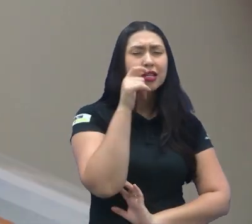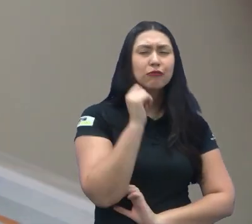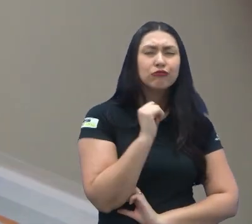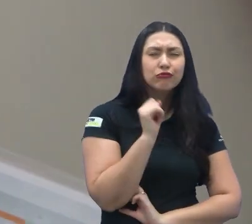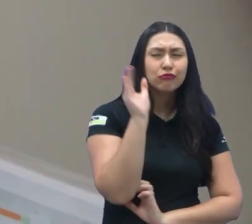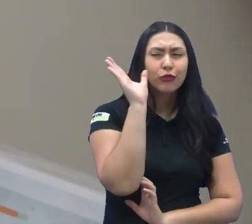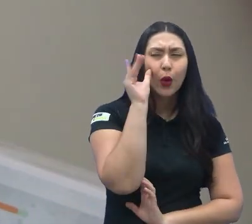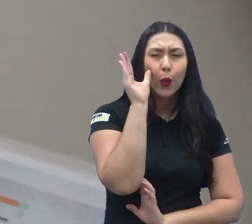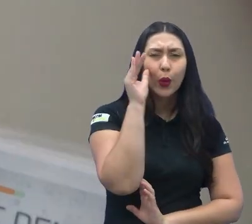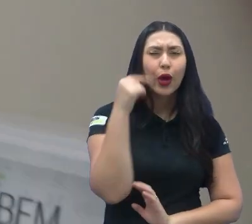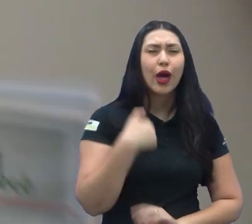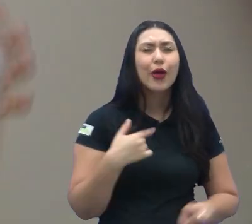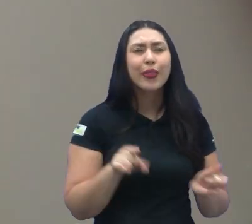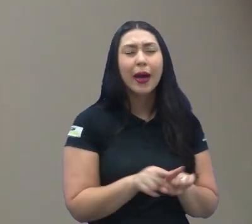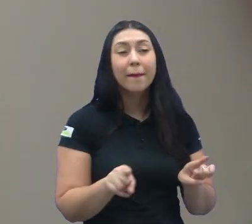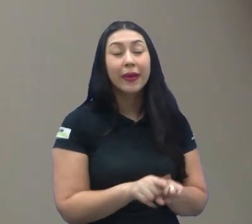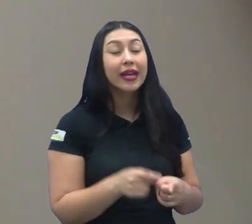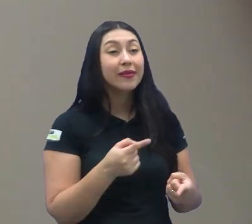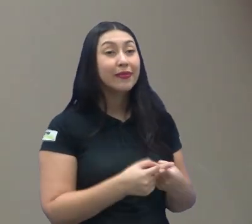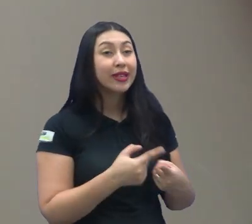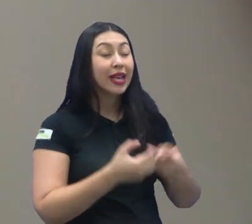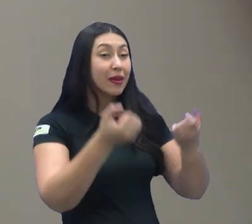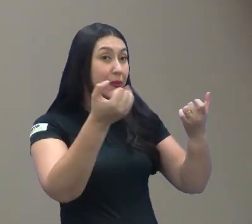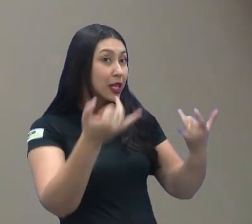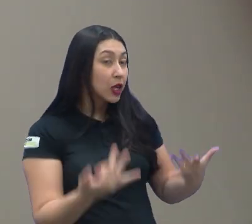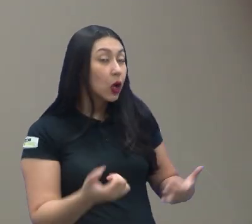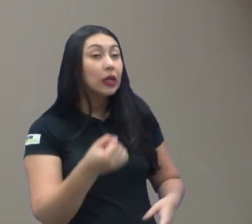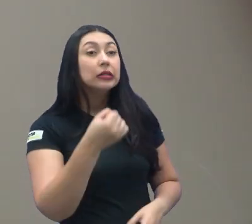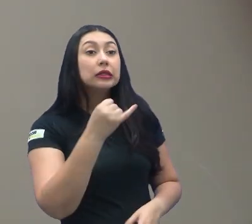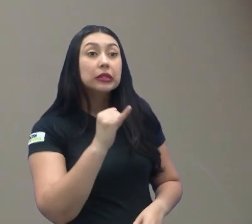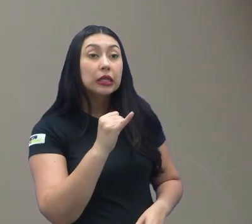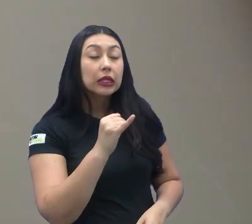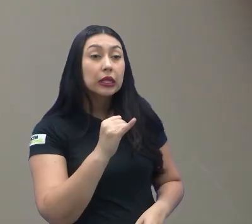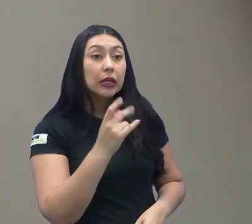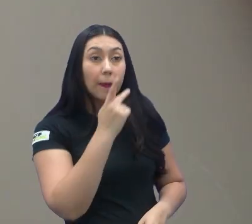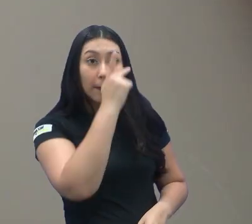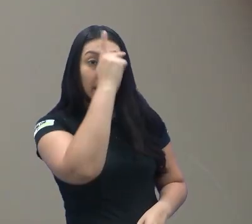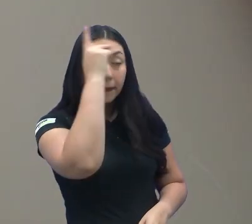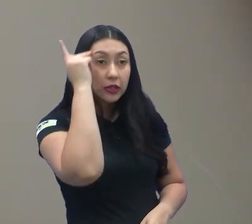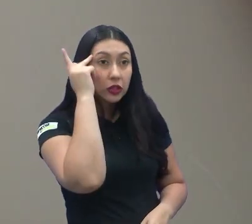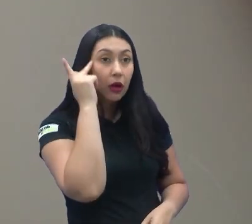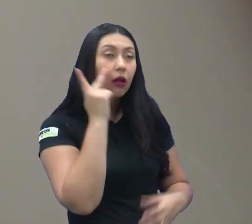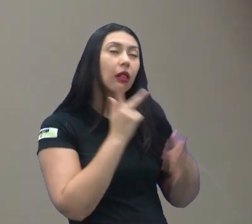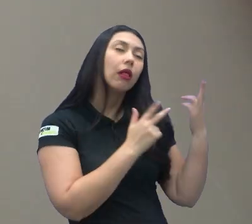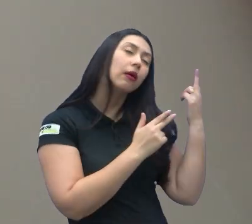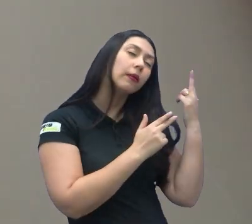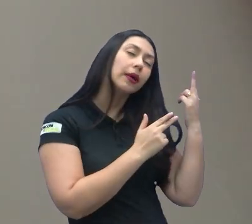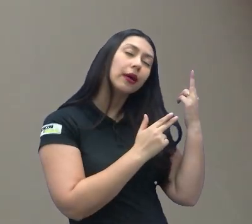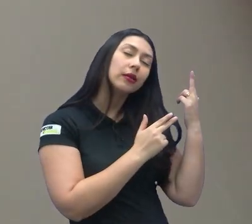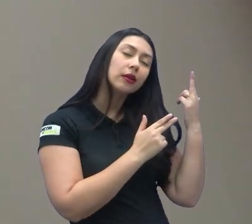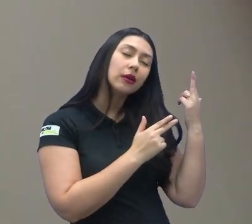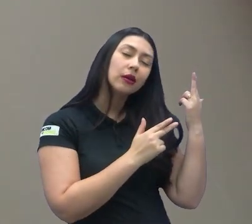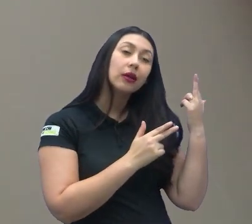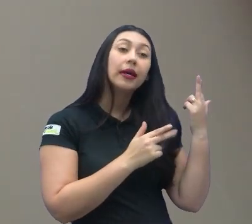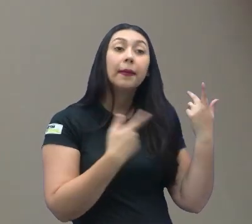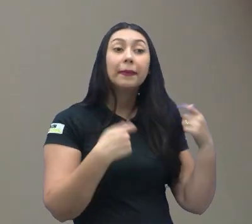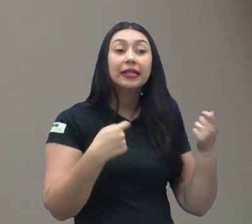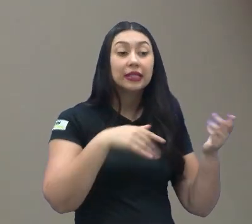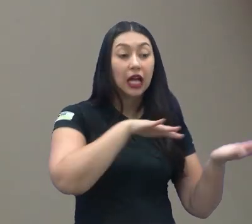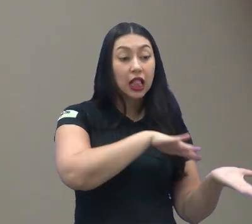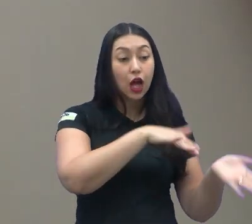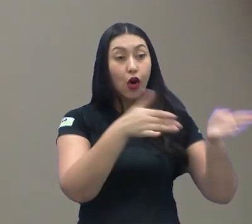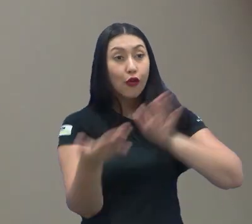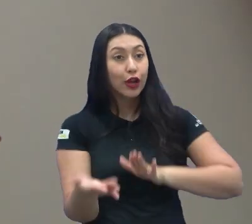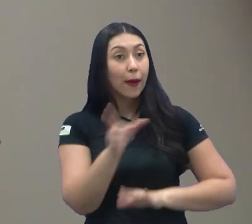fiquei. Você concluiu falando no caso de pegar uma pessoa desacordada da piscina, deixar ela virada do lado